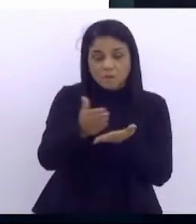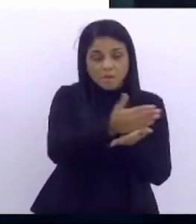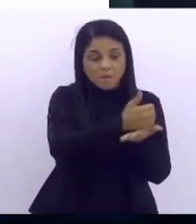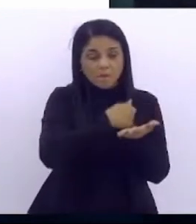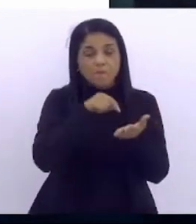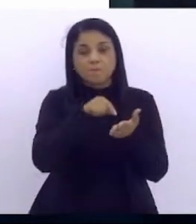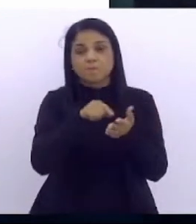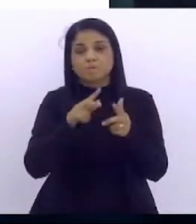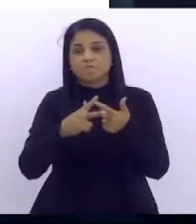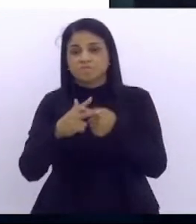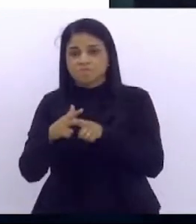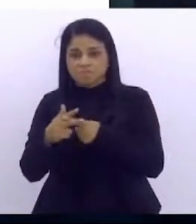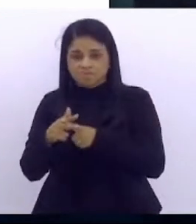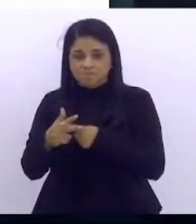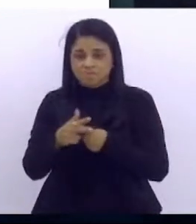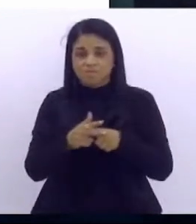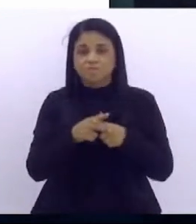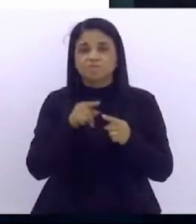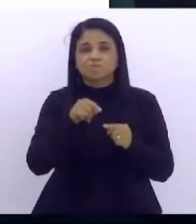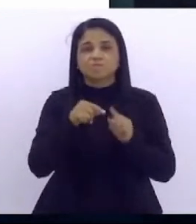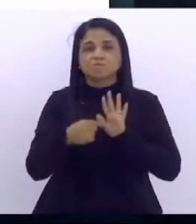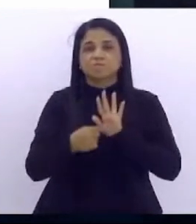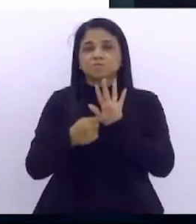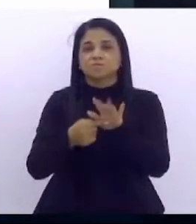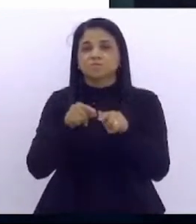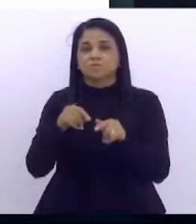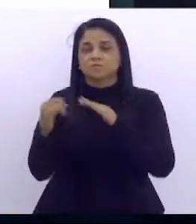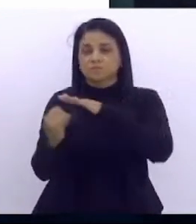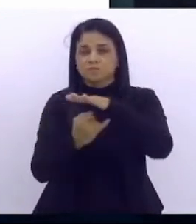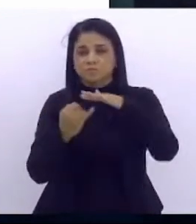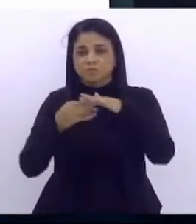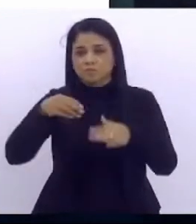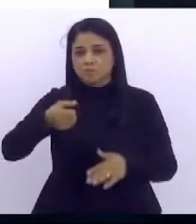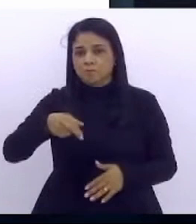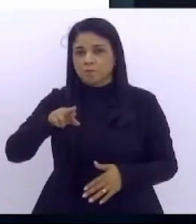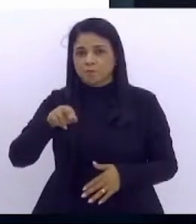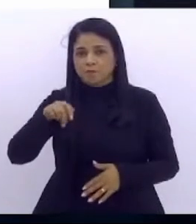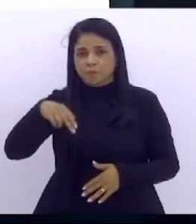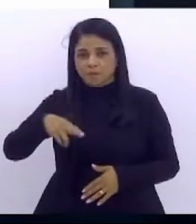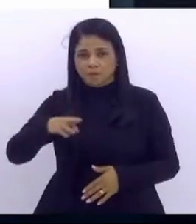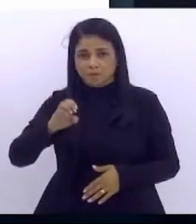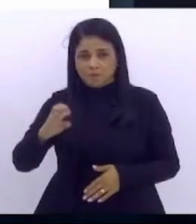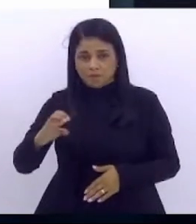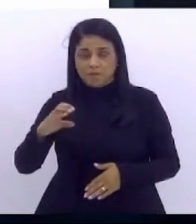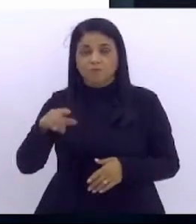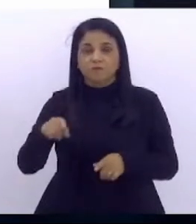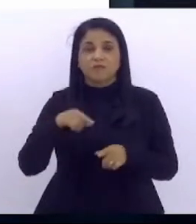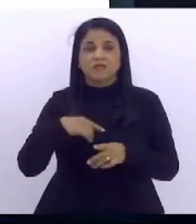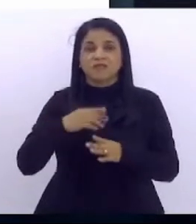Guttmacher, e ele também estimou que o Instituto Guttmacher está superestimando de 10 a 20